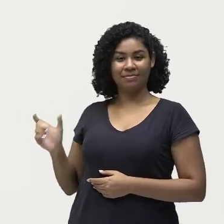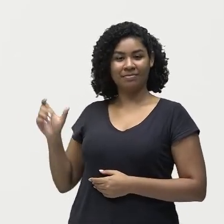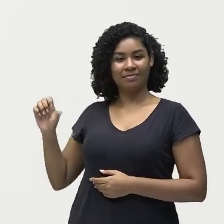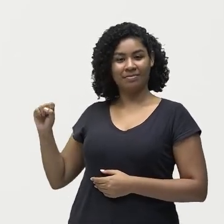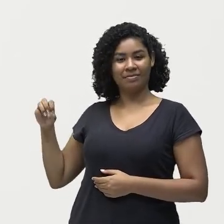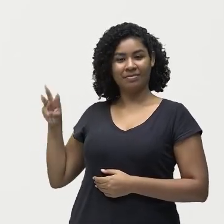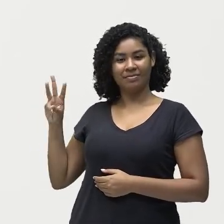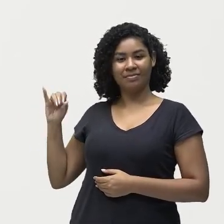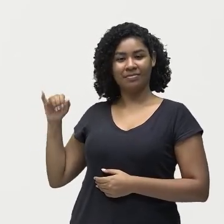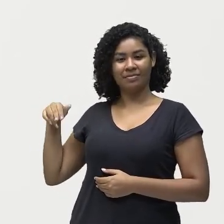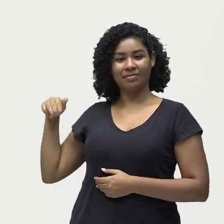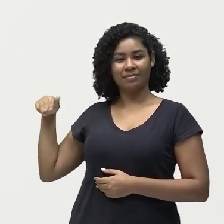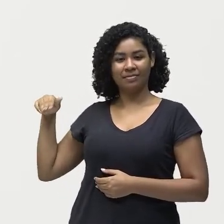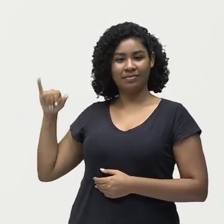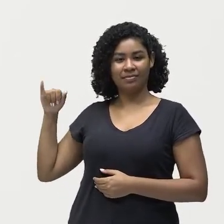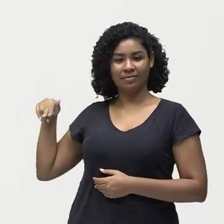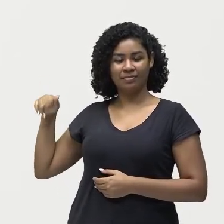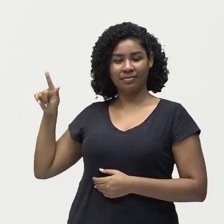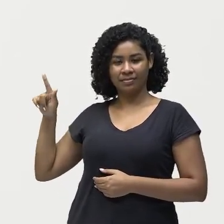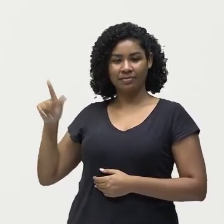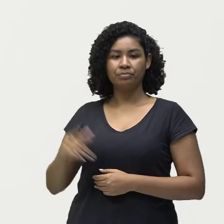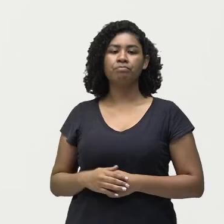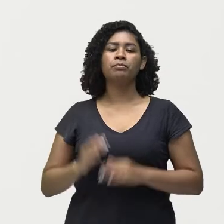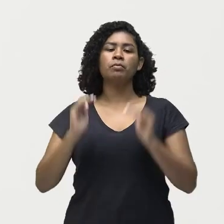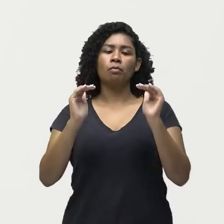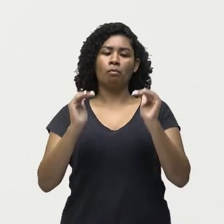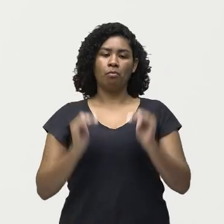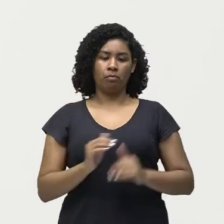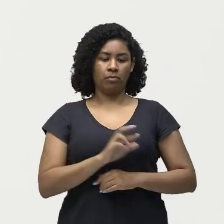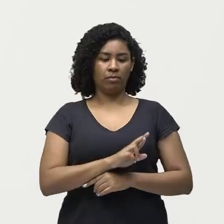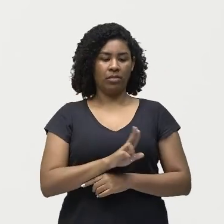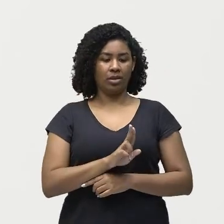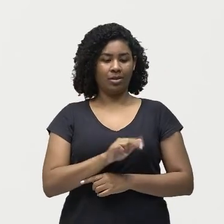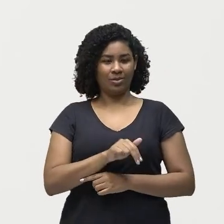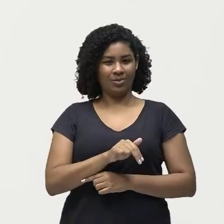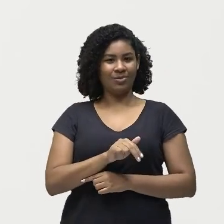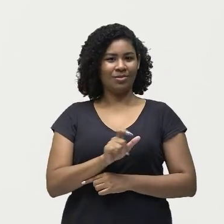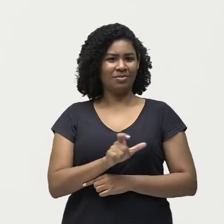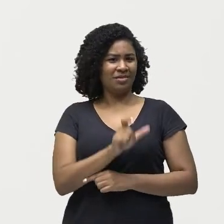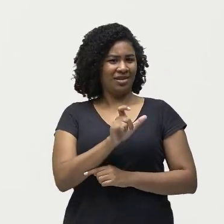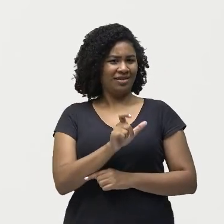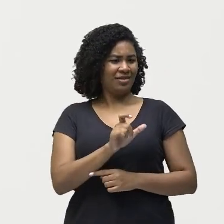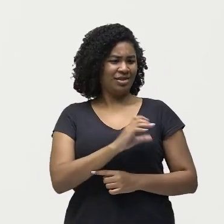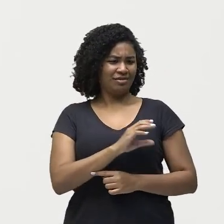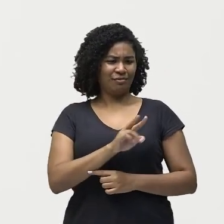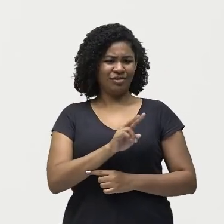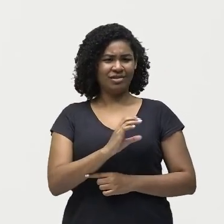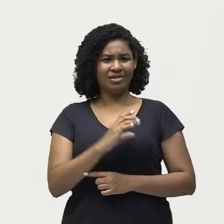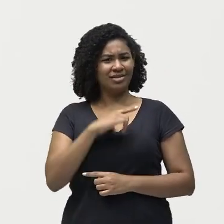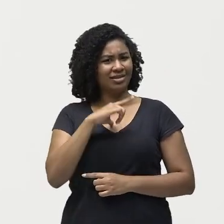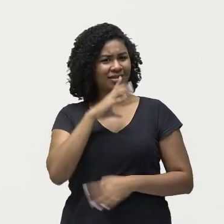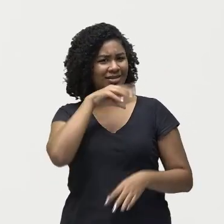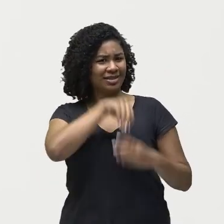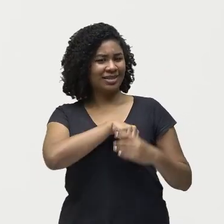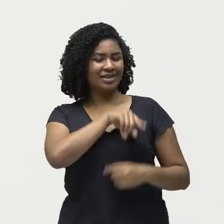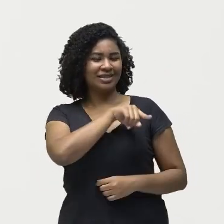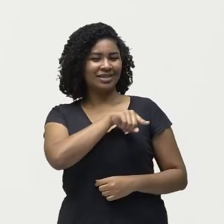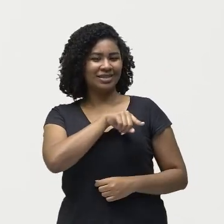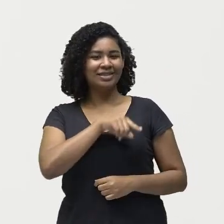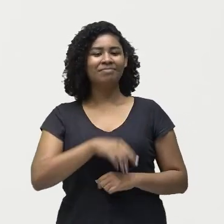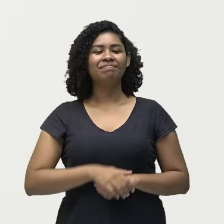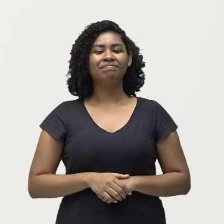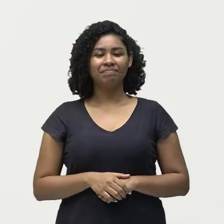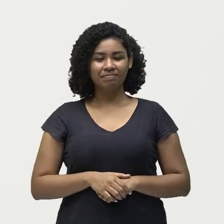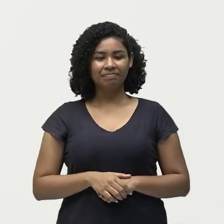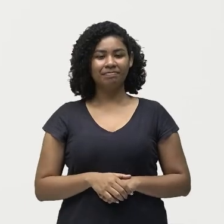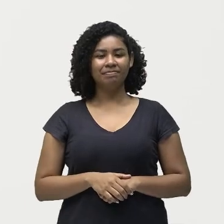Swimming. Olha o verbo run. O verbo run já é o CVC próprio, né? Olha aqui, ó, como ele é. O R é uma